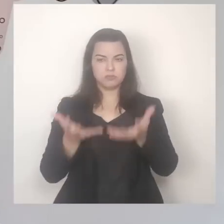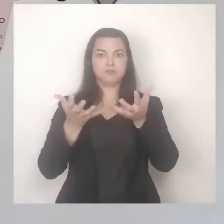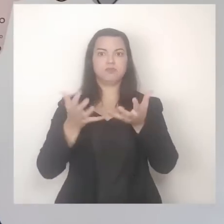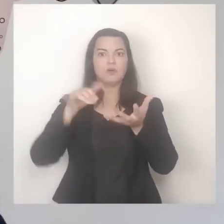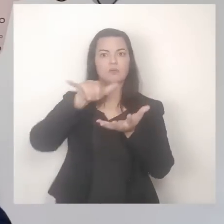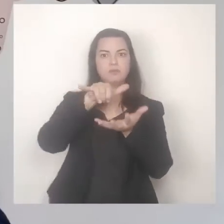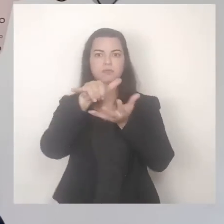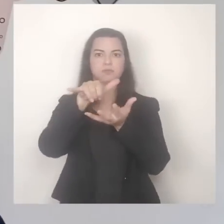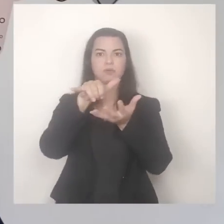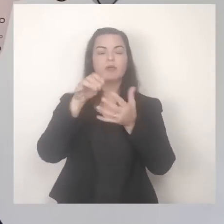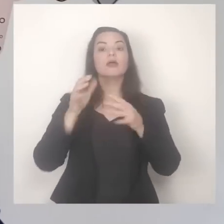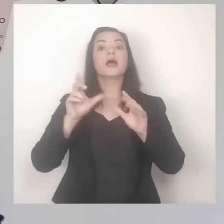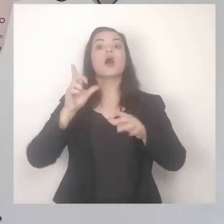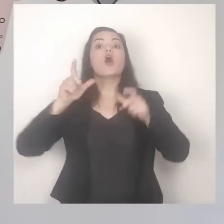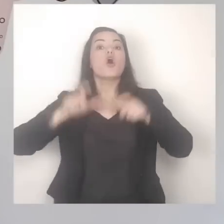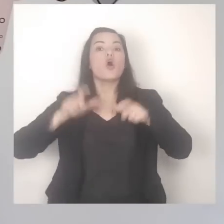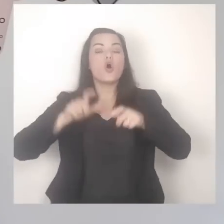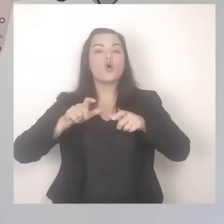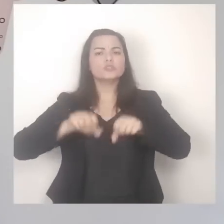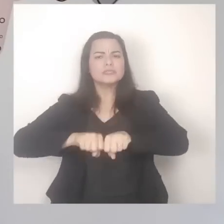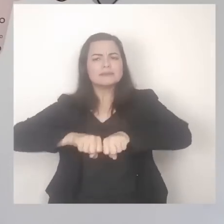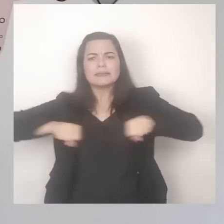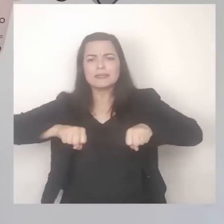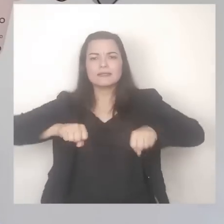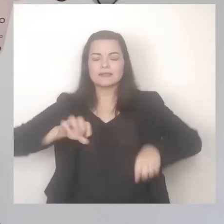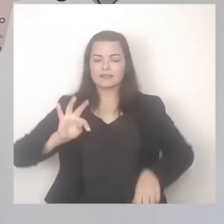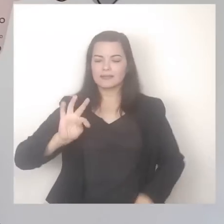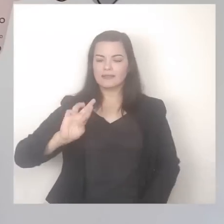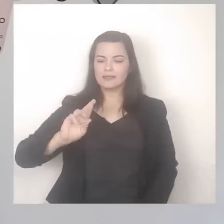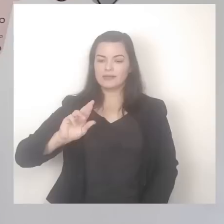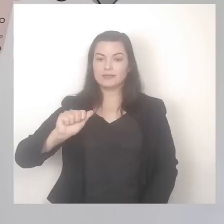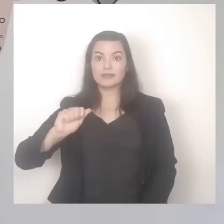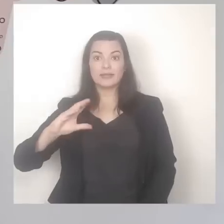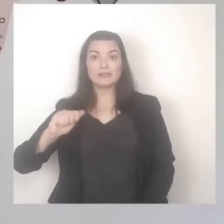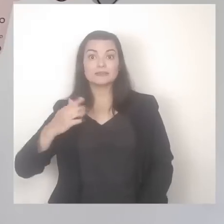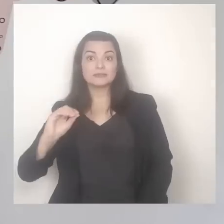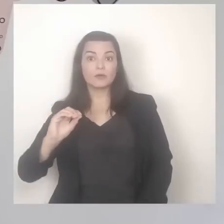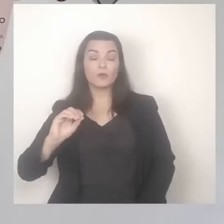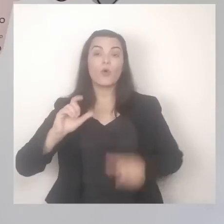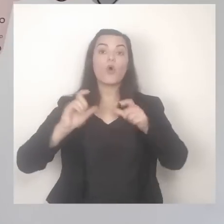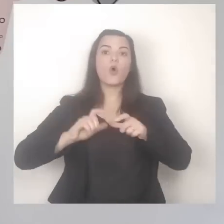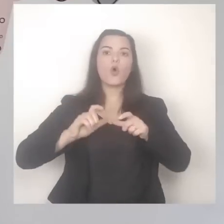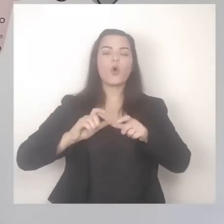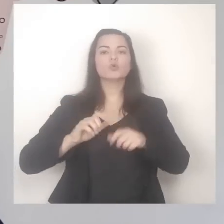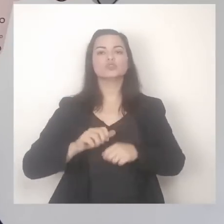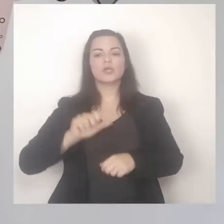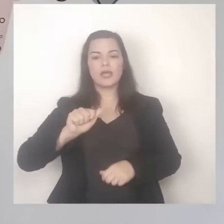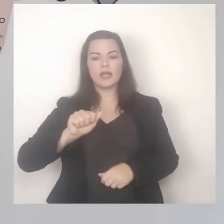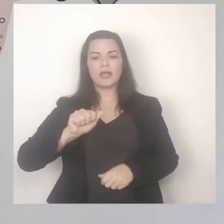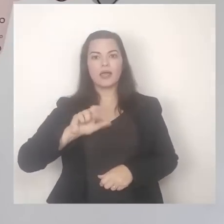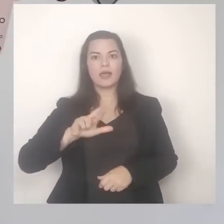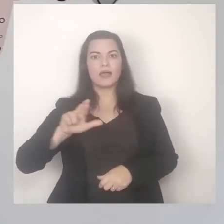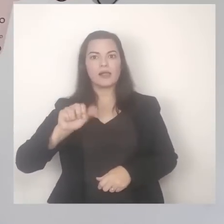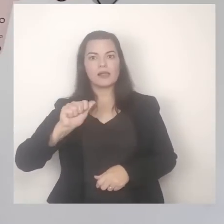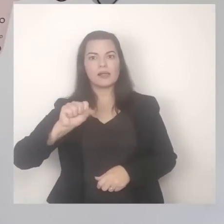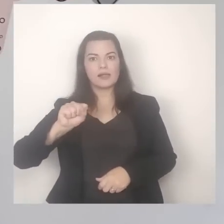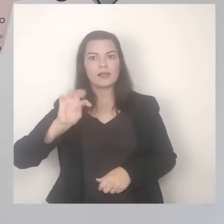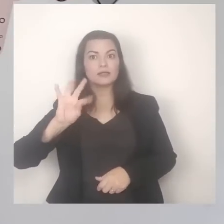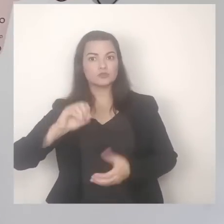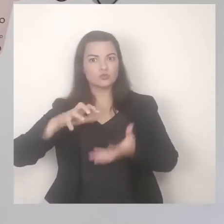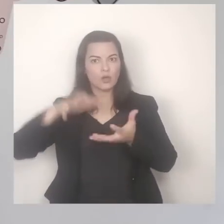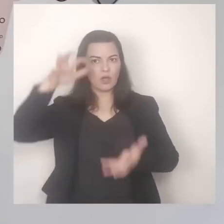ar. Onde nós temos a força de tração, onde nós temos a força de arrasto e onde nós temos a força